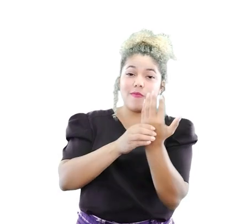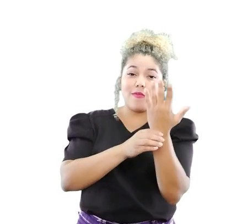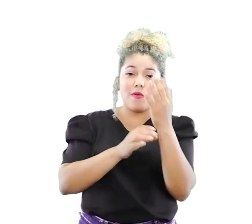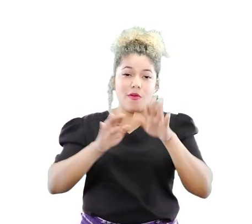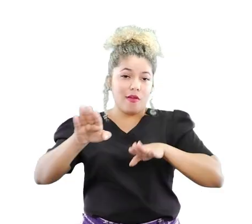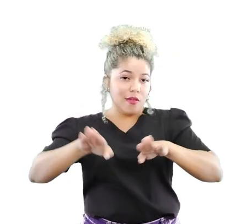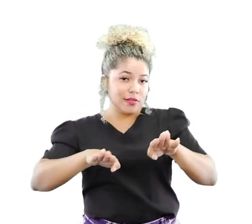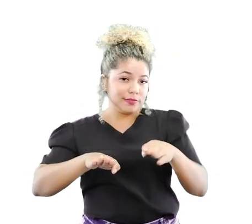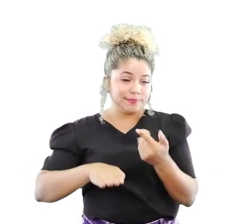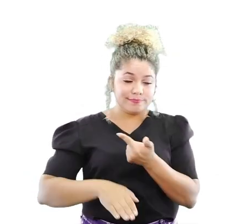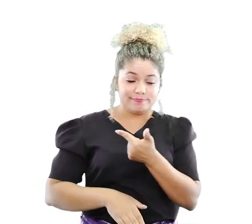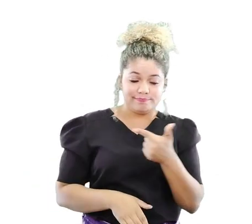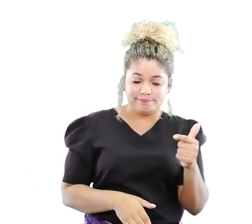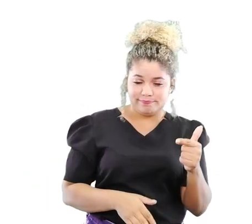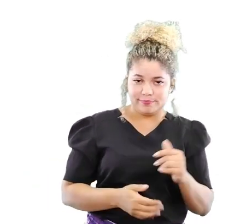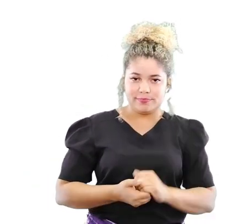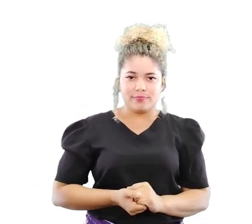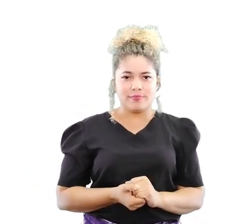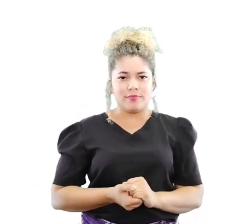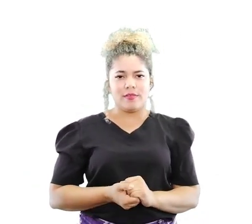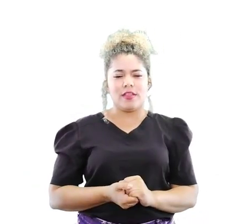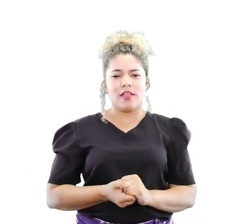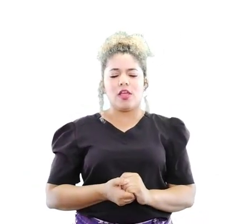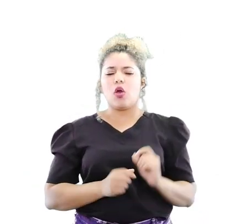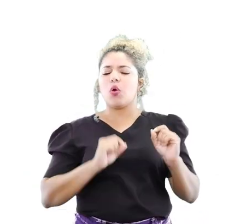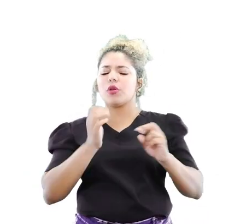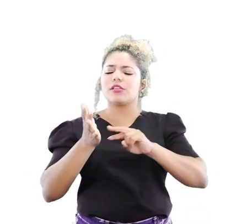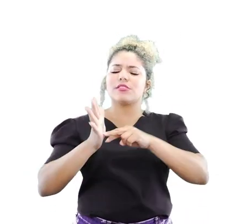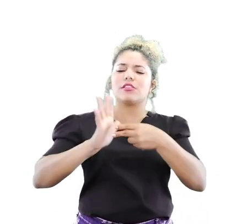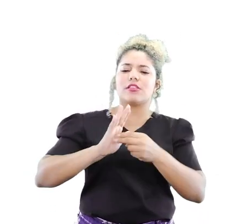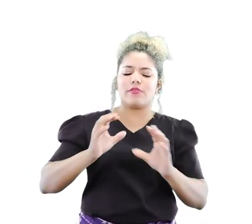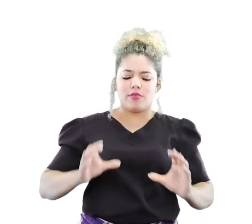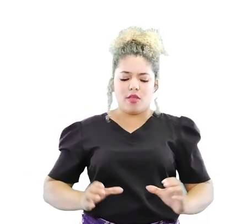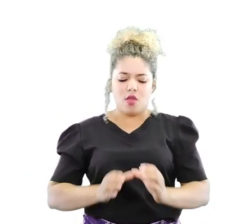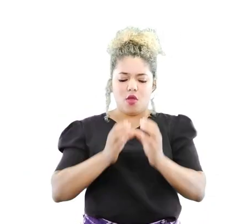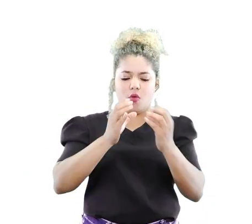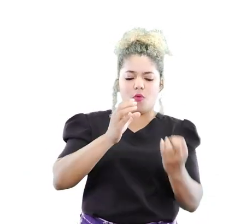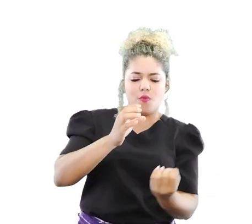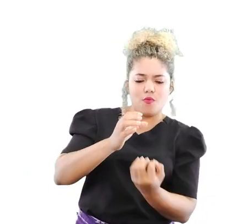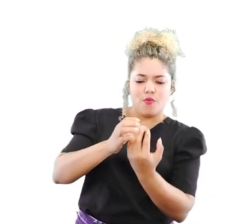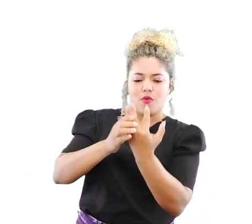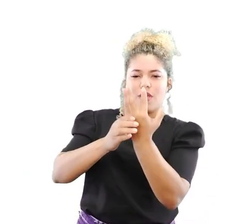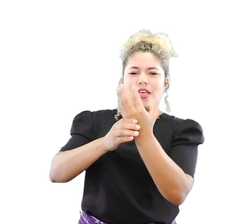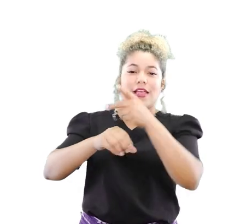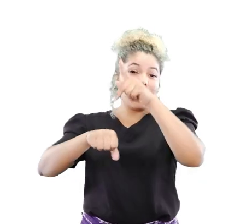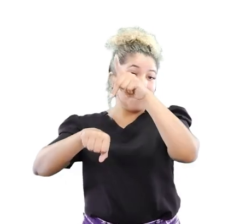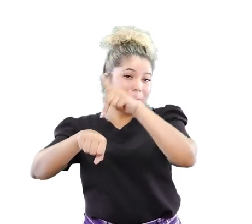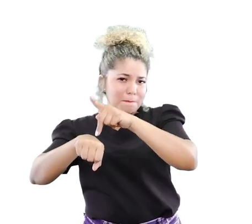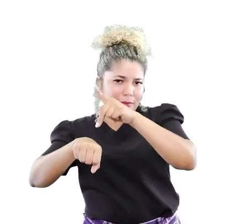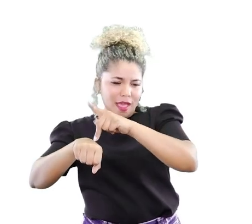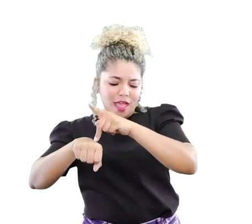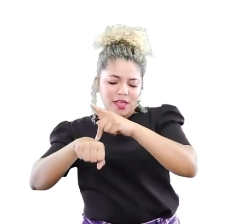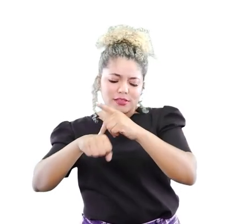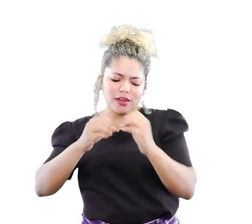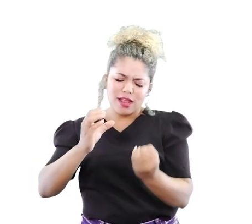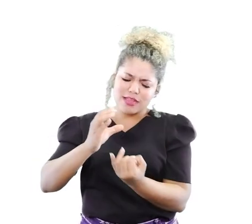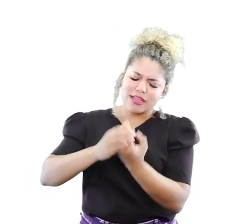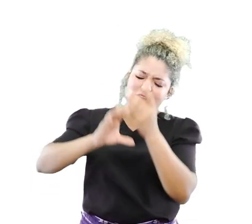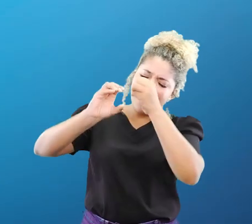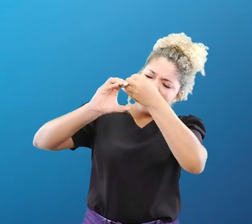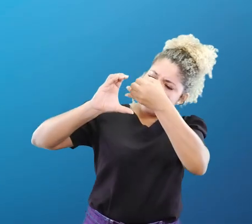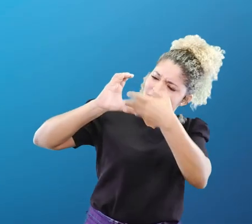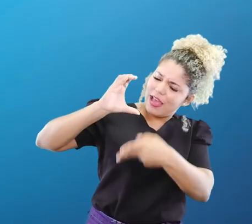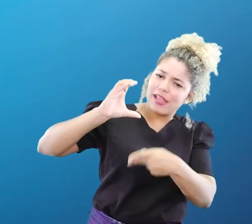das placas tectônicas. Vulcões são estruturas geológicas constituídas de massa de rocha fundida devido às altas temperaturas